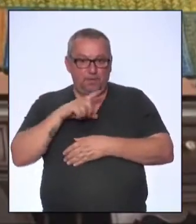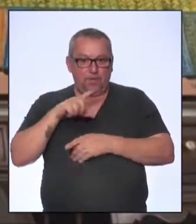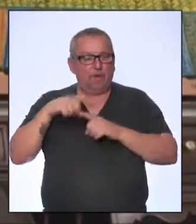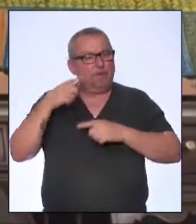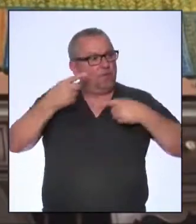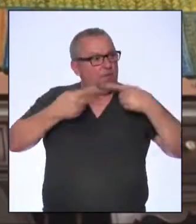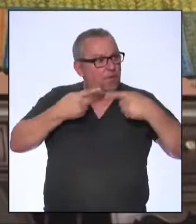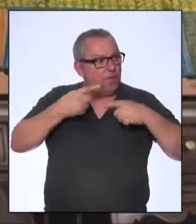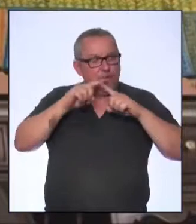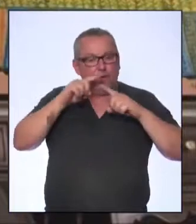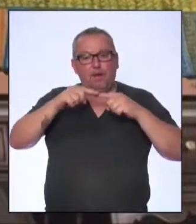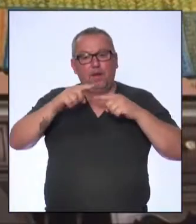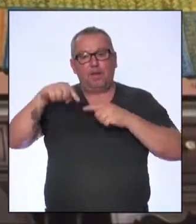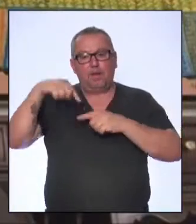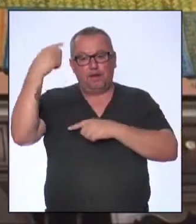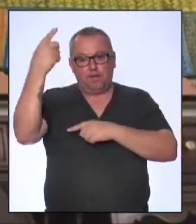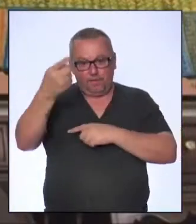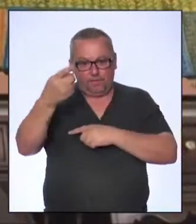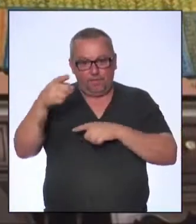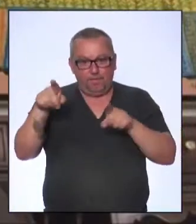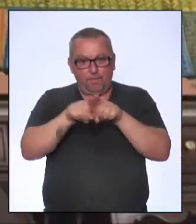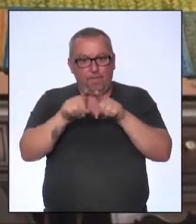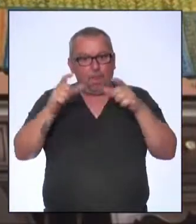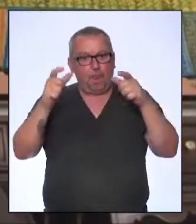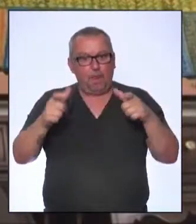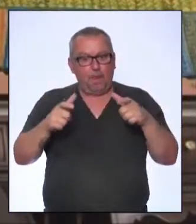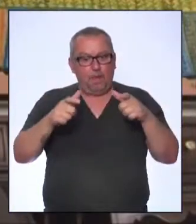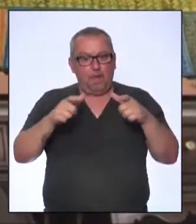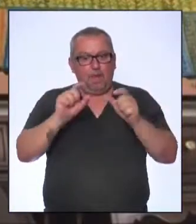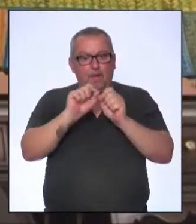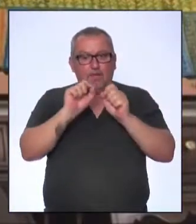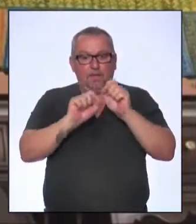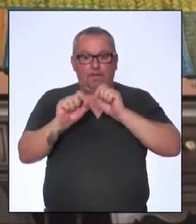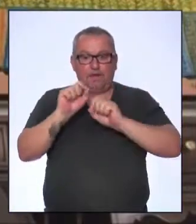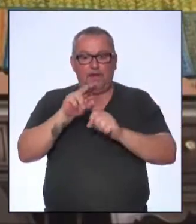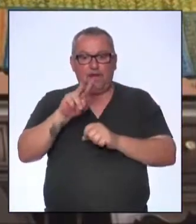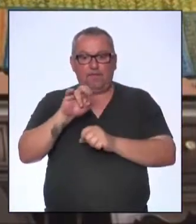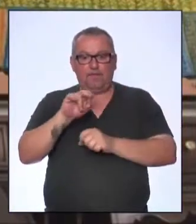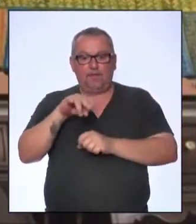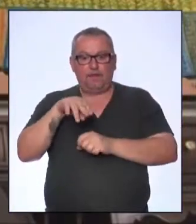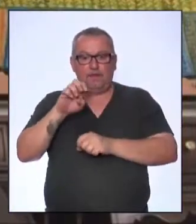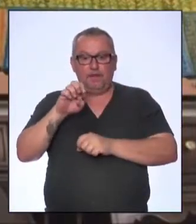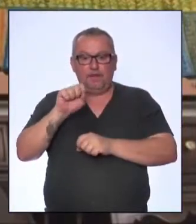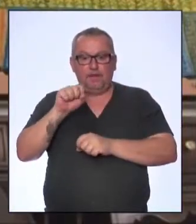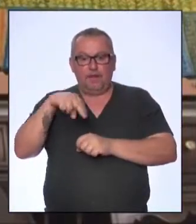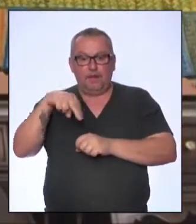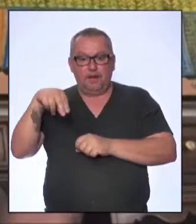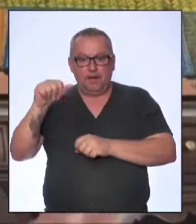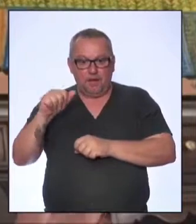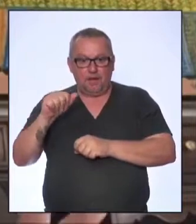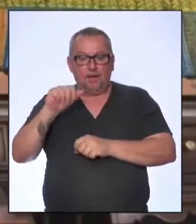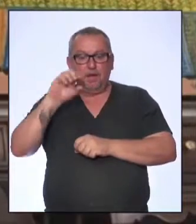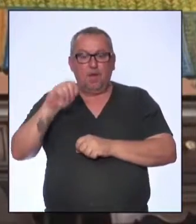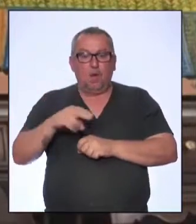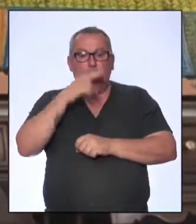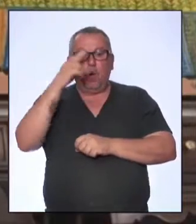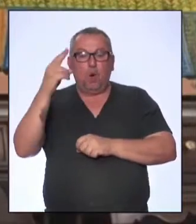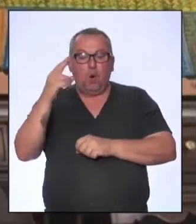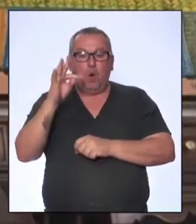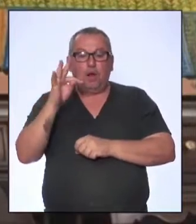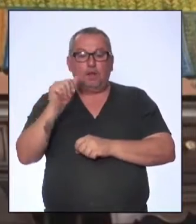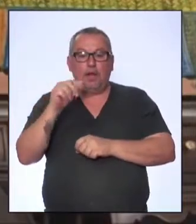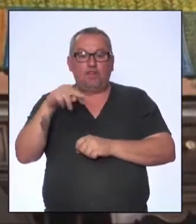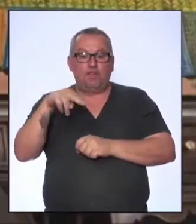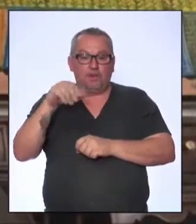na próxima semana, nesse espaço, nós vamos trazer a Viviane Senna ou a Tatiane, que é a pesquisadora do Instituto